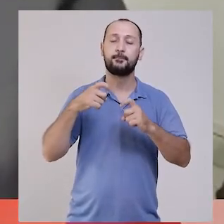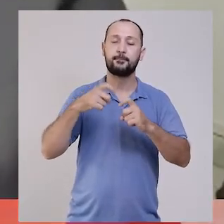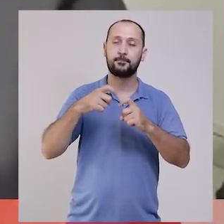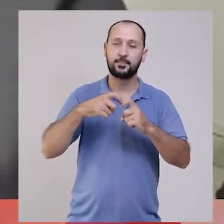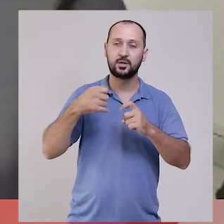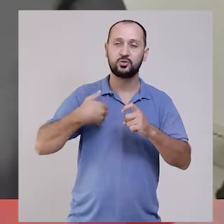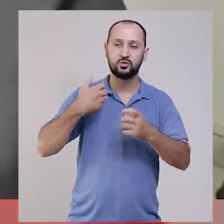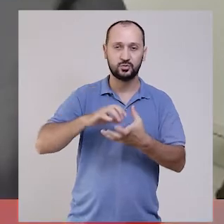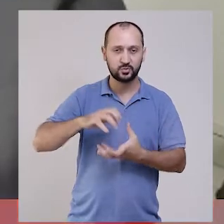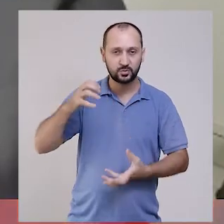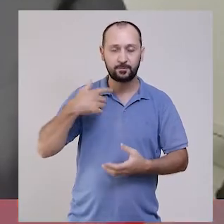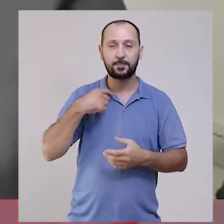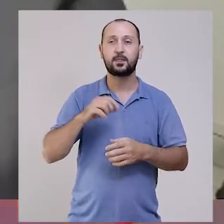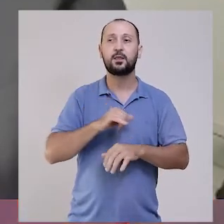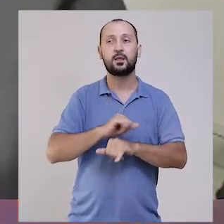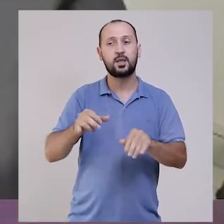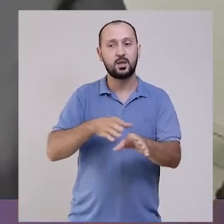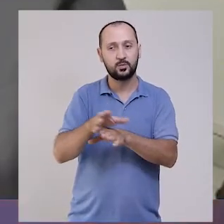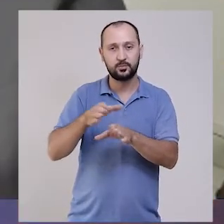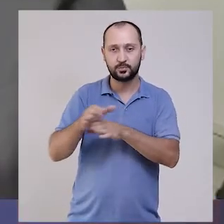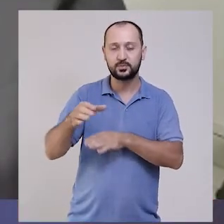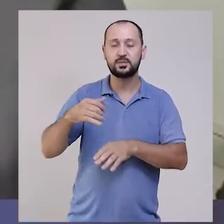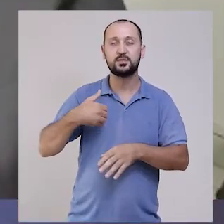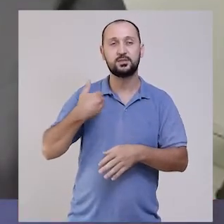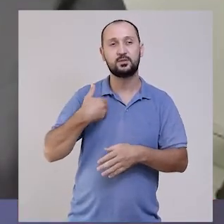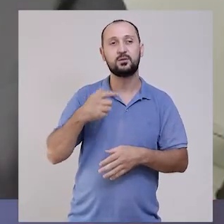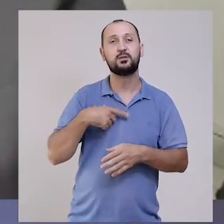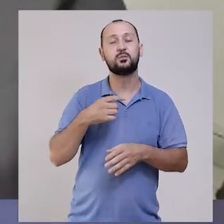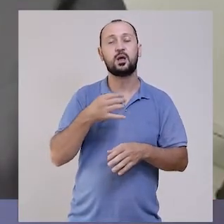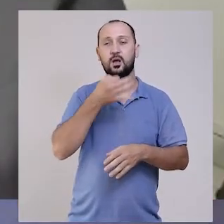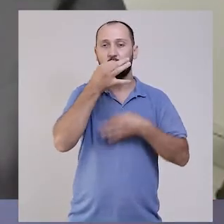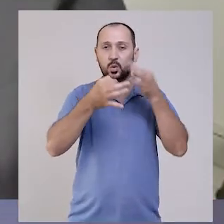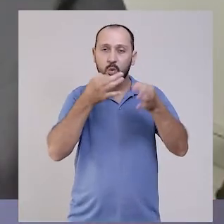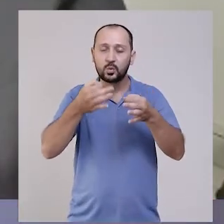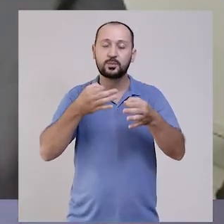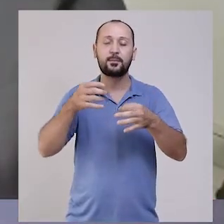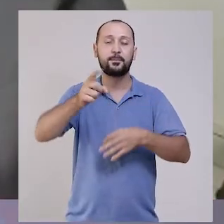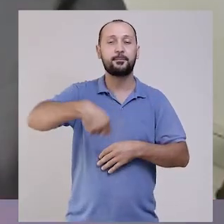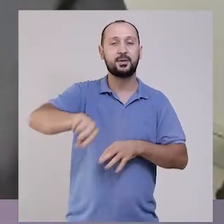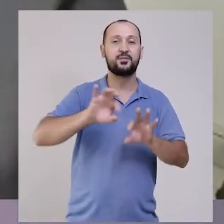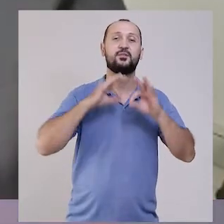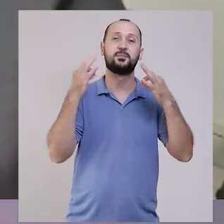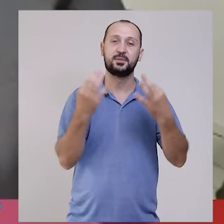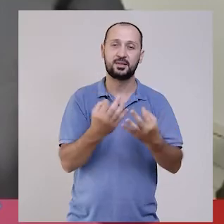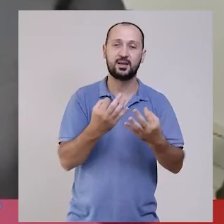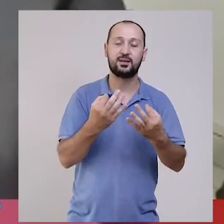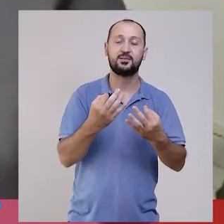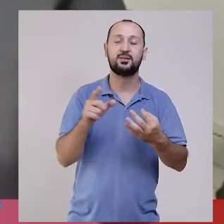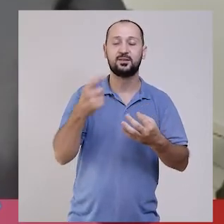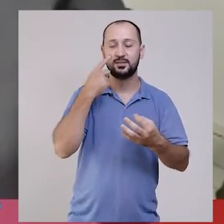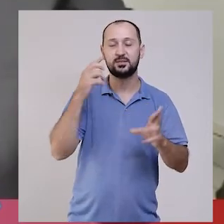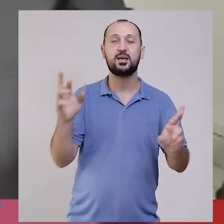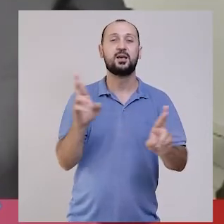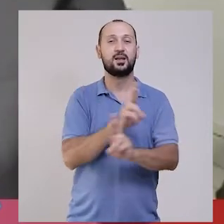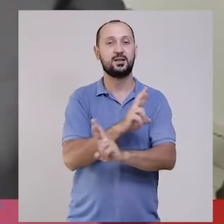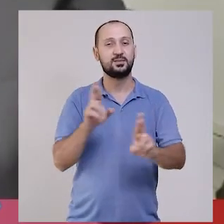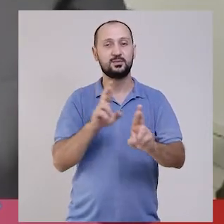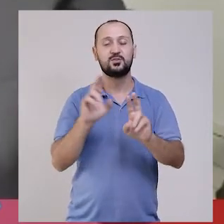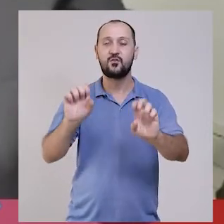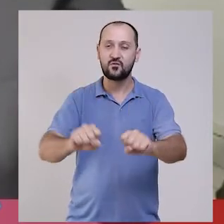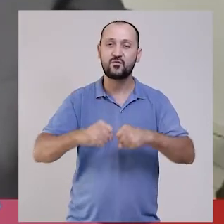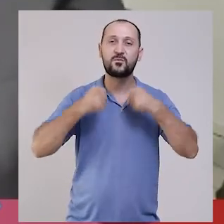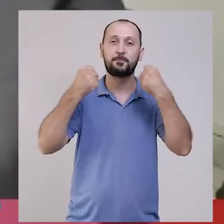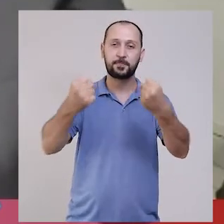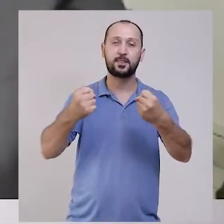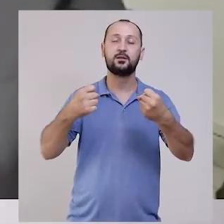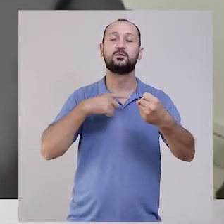importantes aos idosos, também está destinando aí algumas dicas aos familiares. Esse relacionamento, fortalecimento da rede de contatos